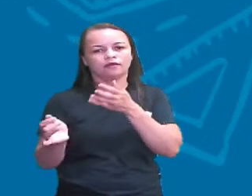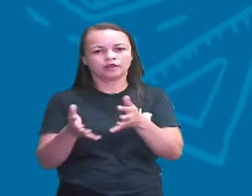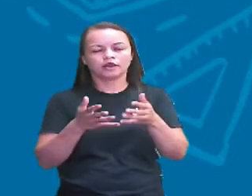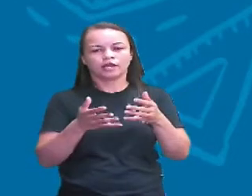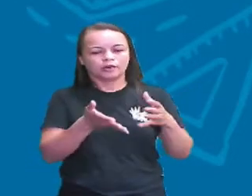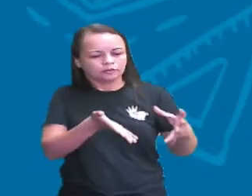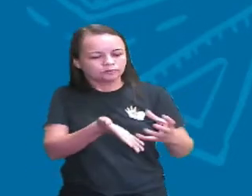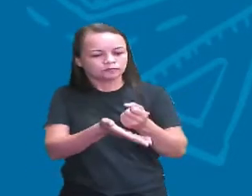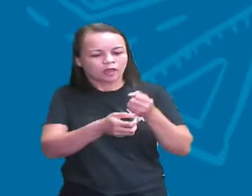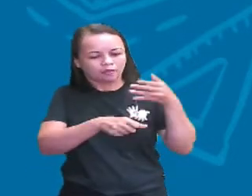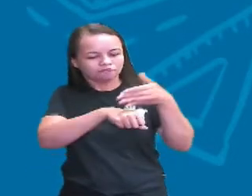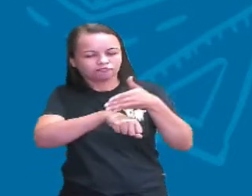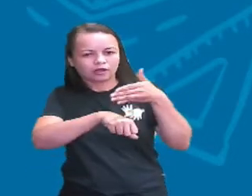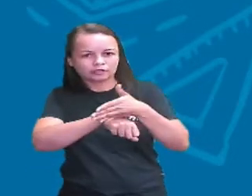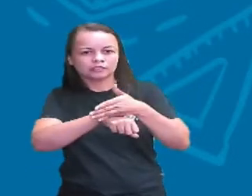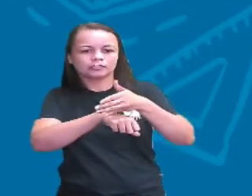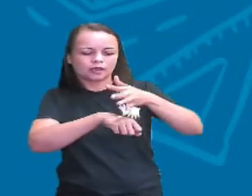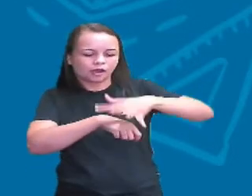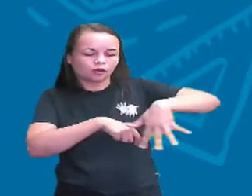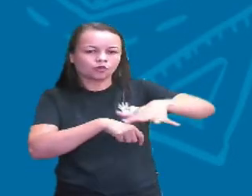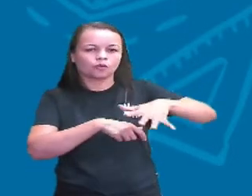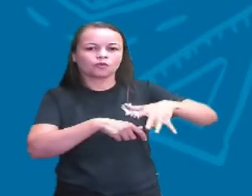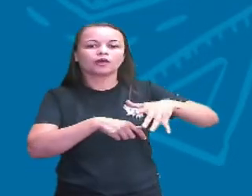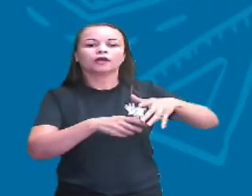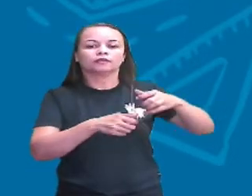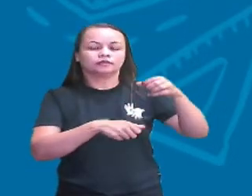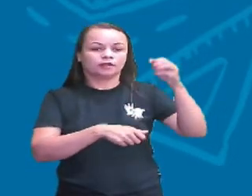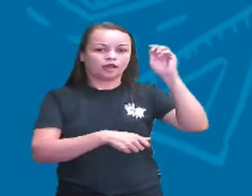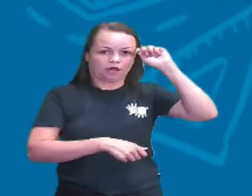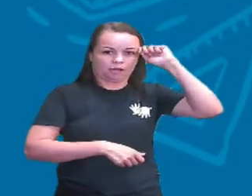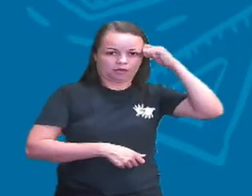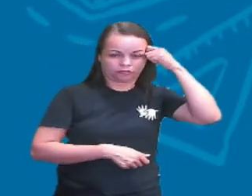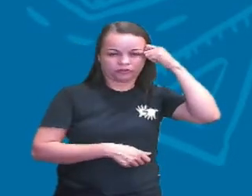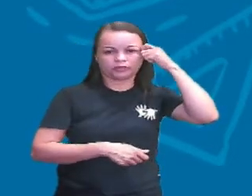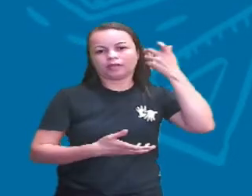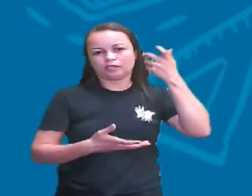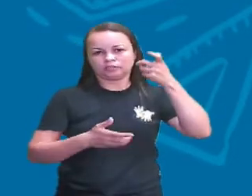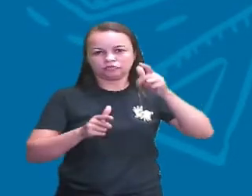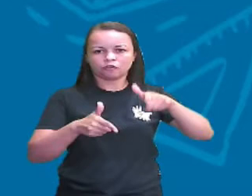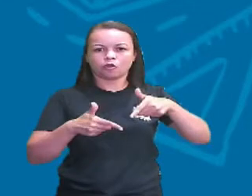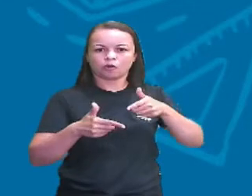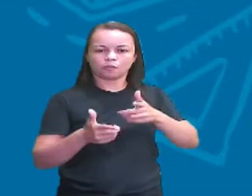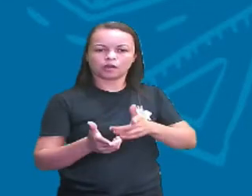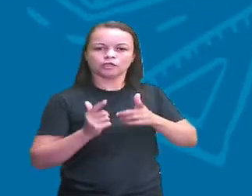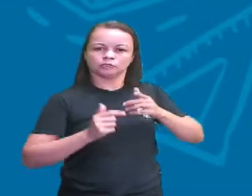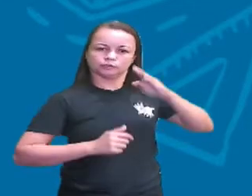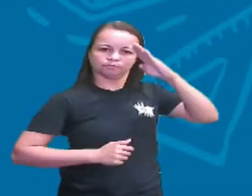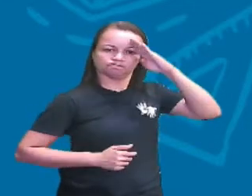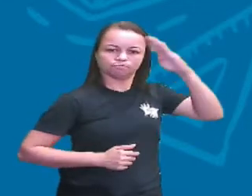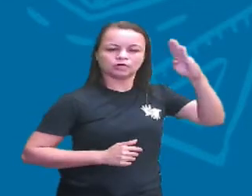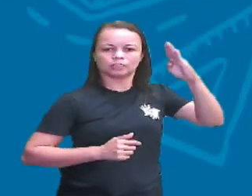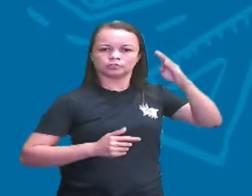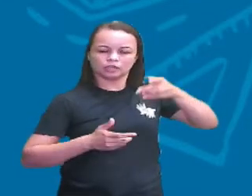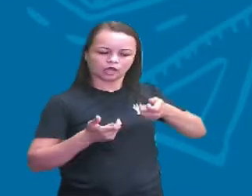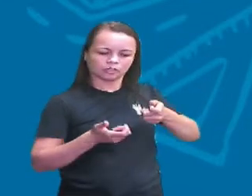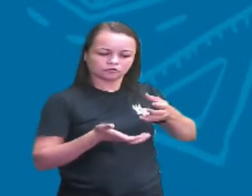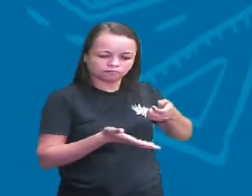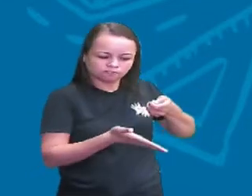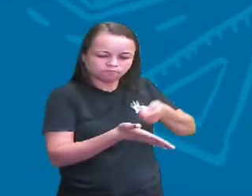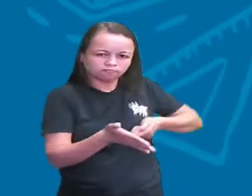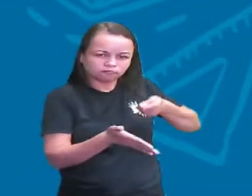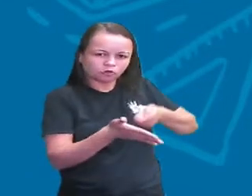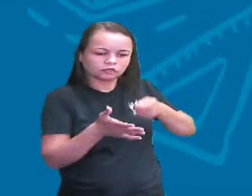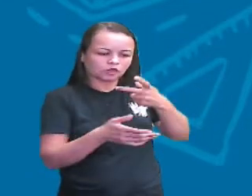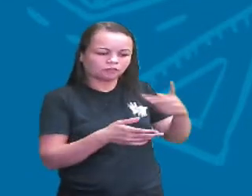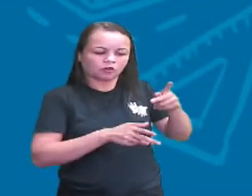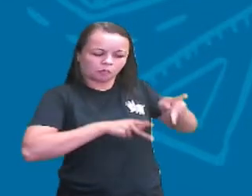Ela invadia regiões na África de forma militar, com exército, e forçava aqueles povos que